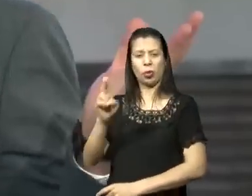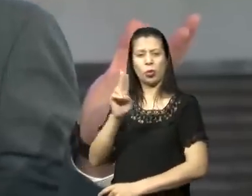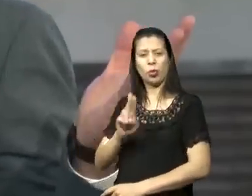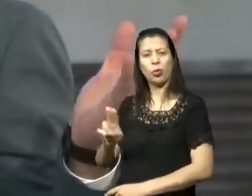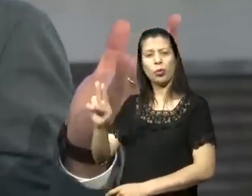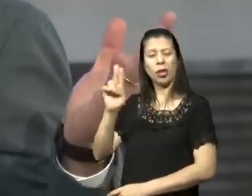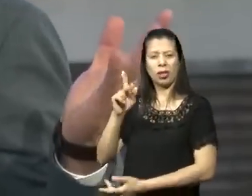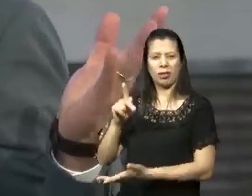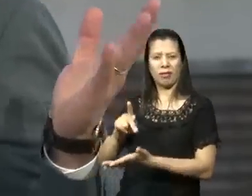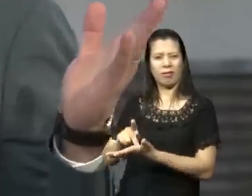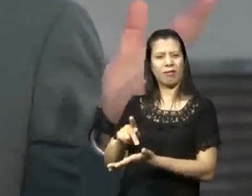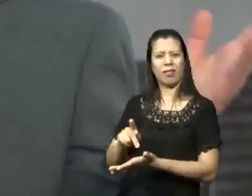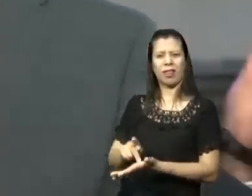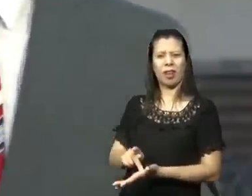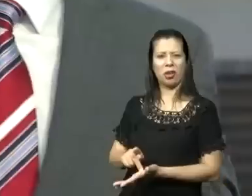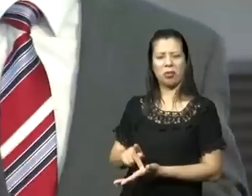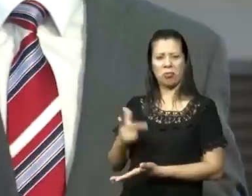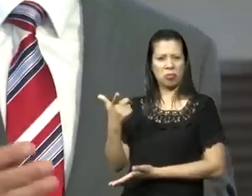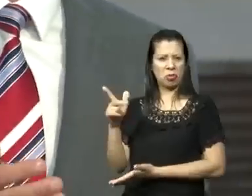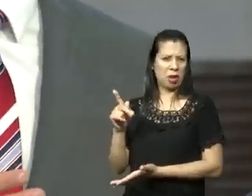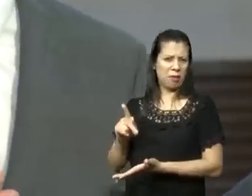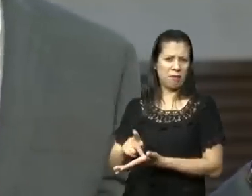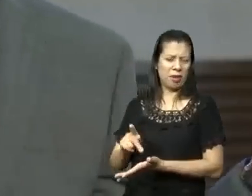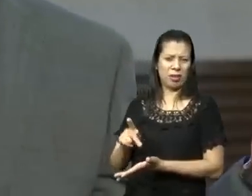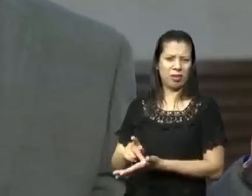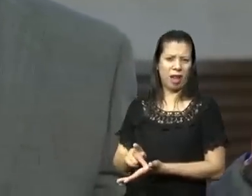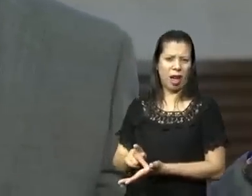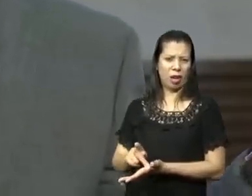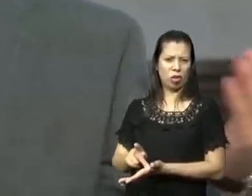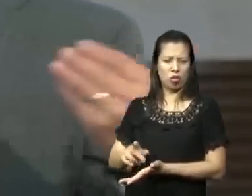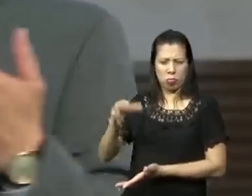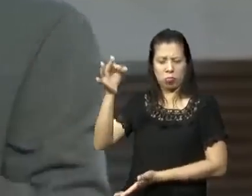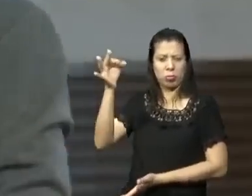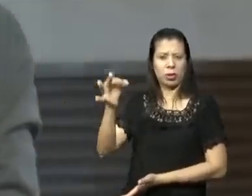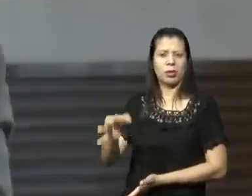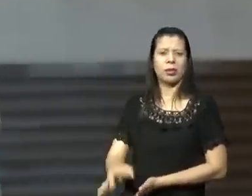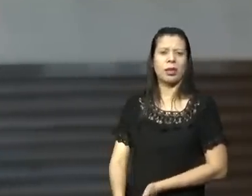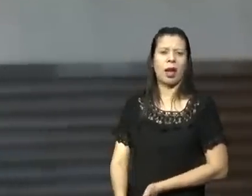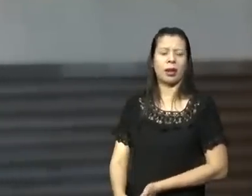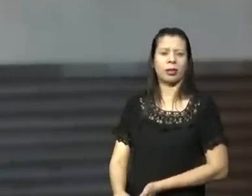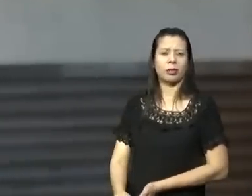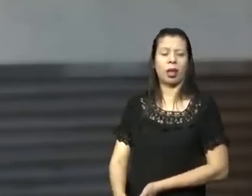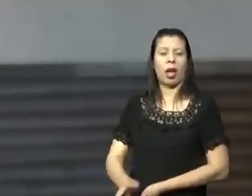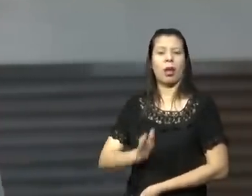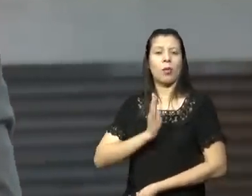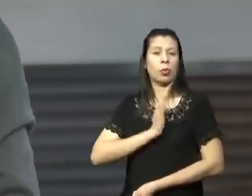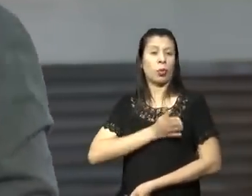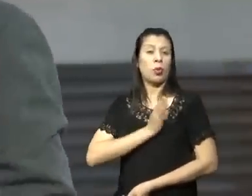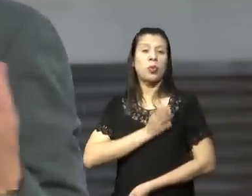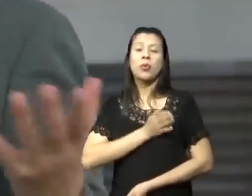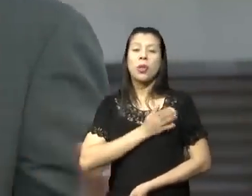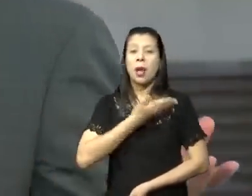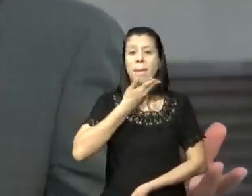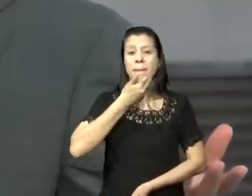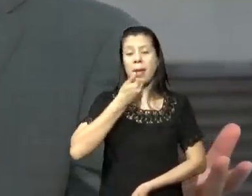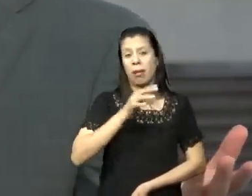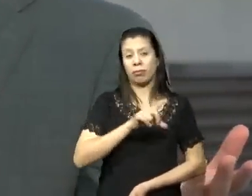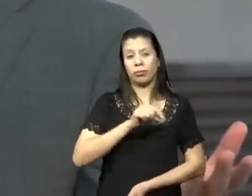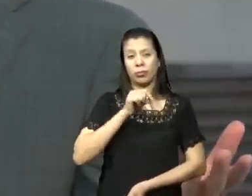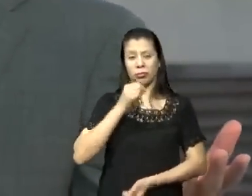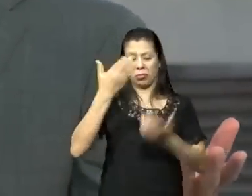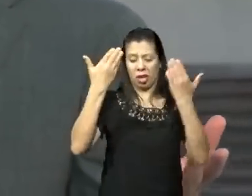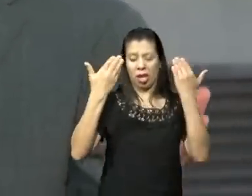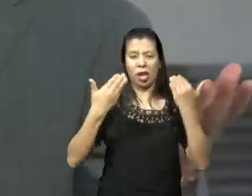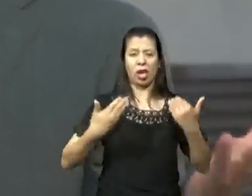é absoluta dizendo que relativismo não existe a verdade é o seu coração a verdade é você você é o centro